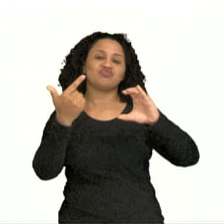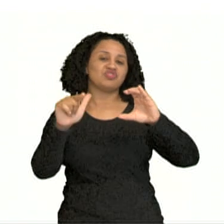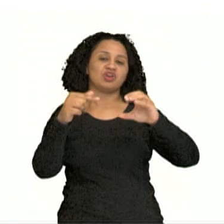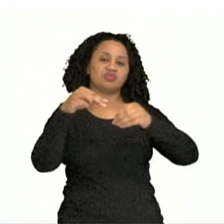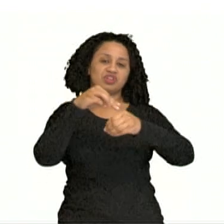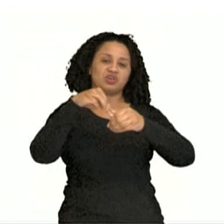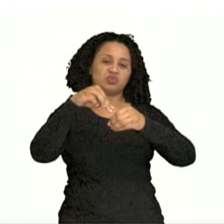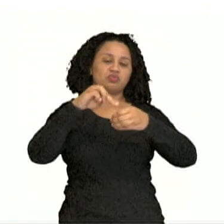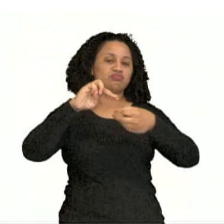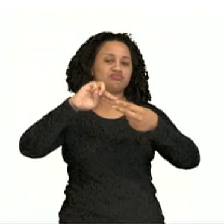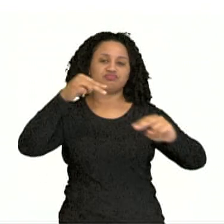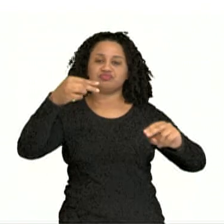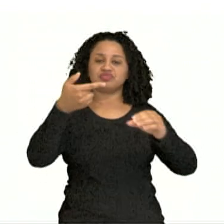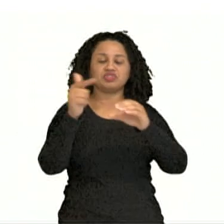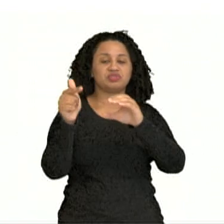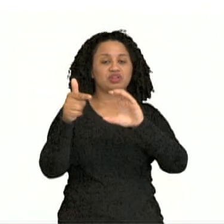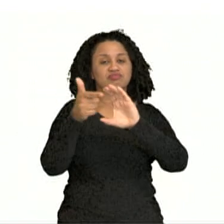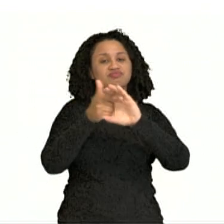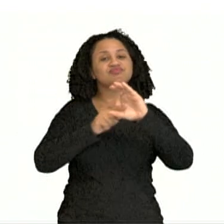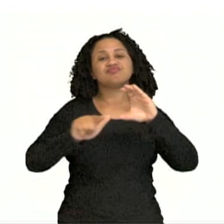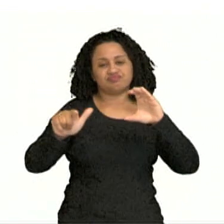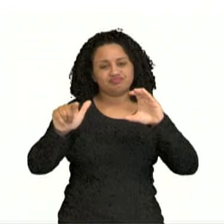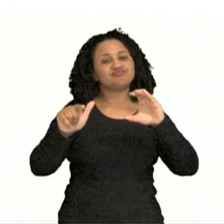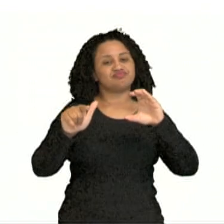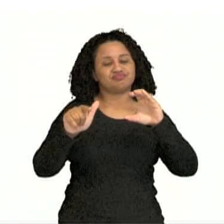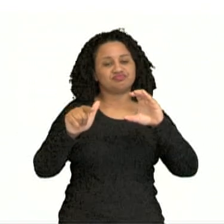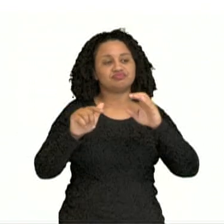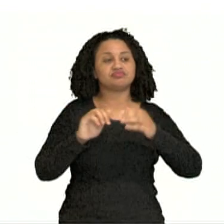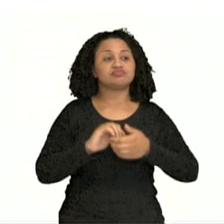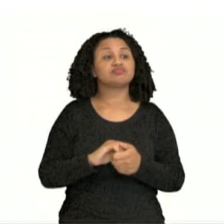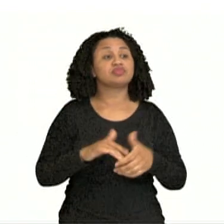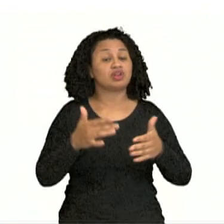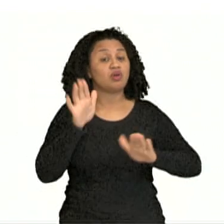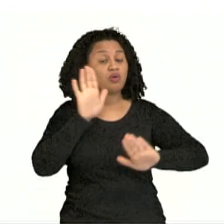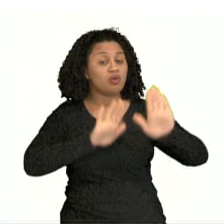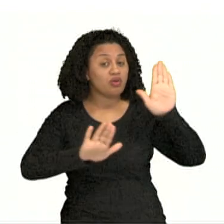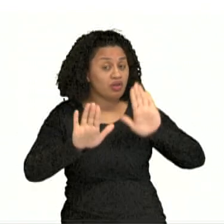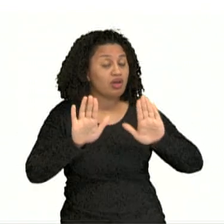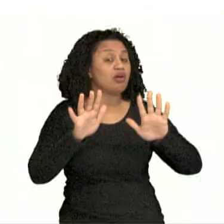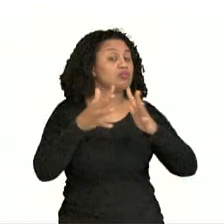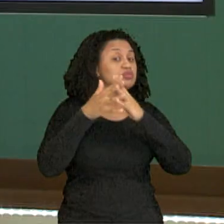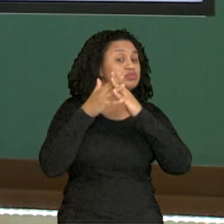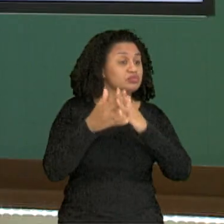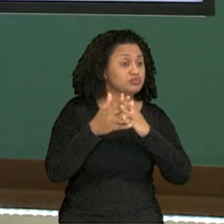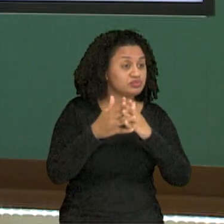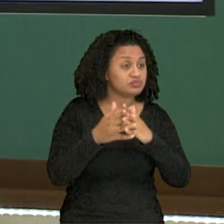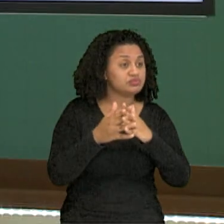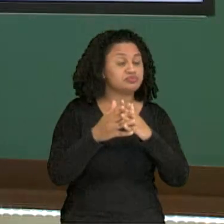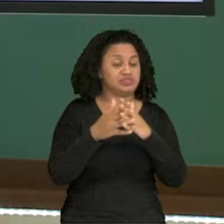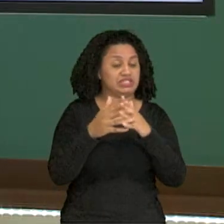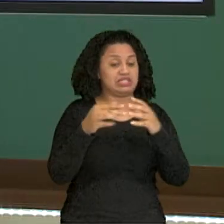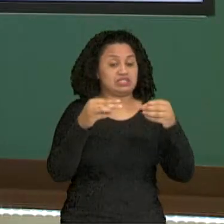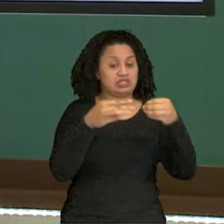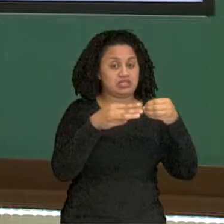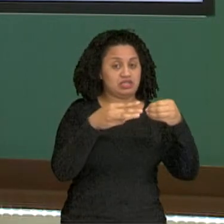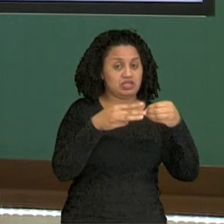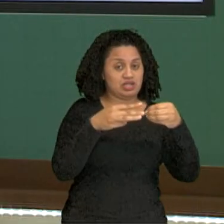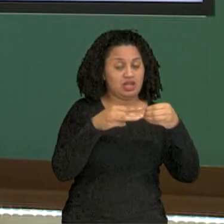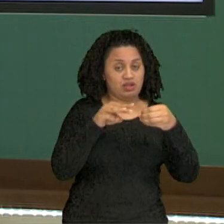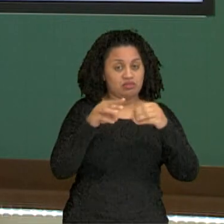genético delimitado por envoltório nuclear. Cuidado para não confundir. Célula